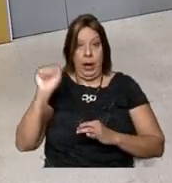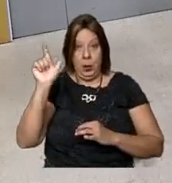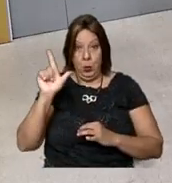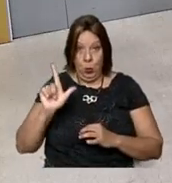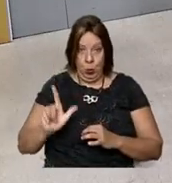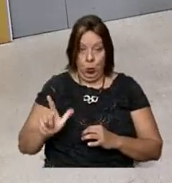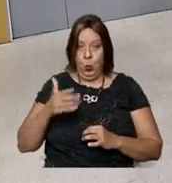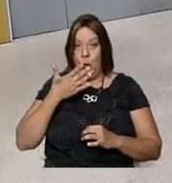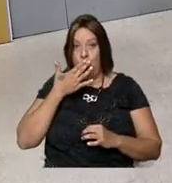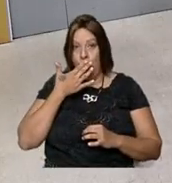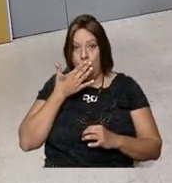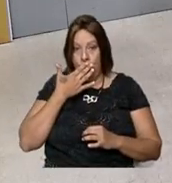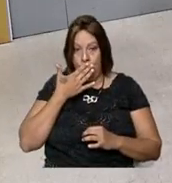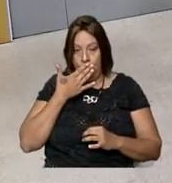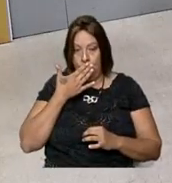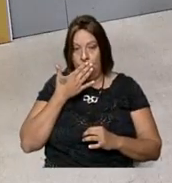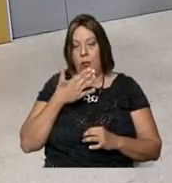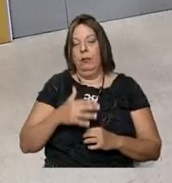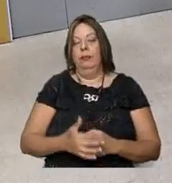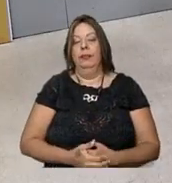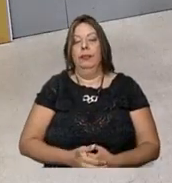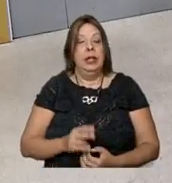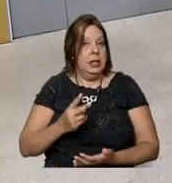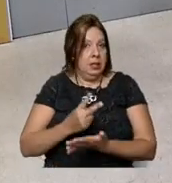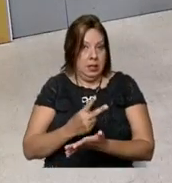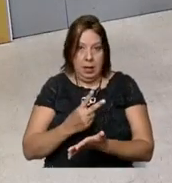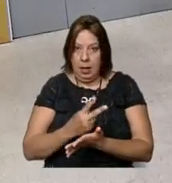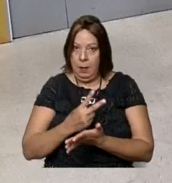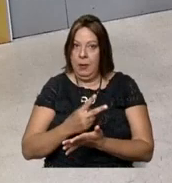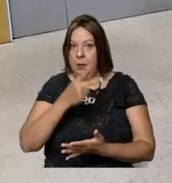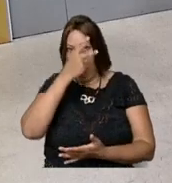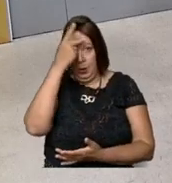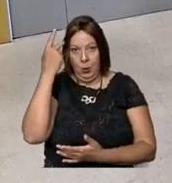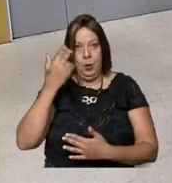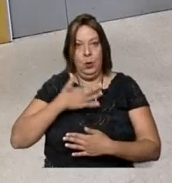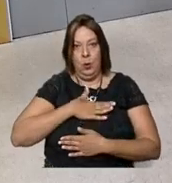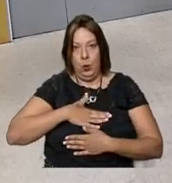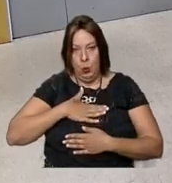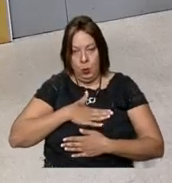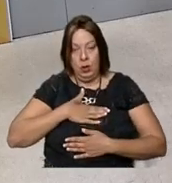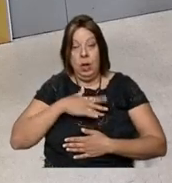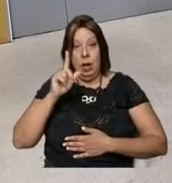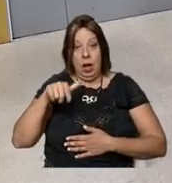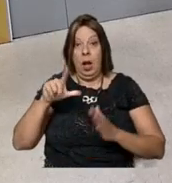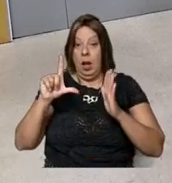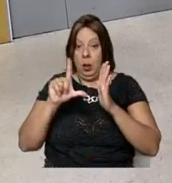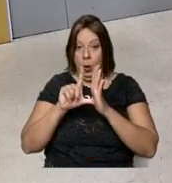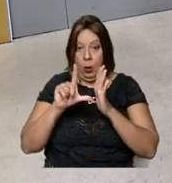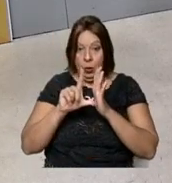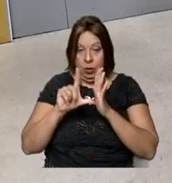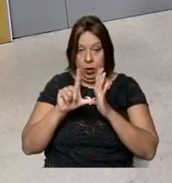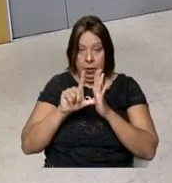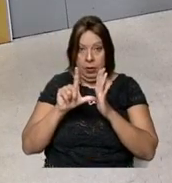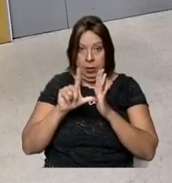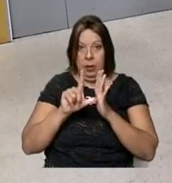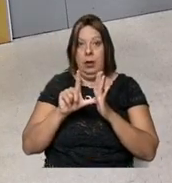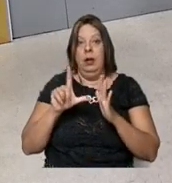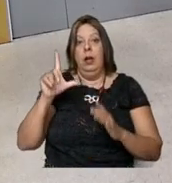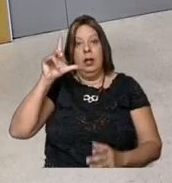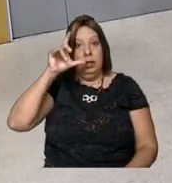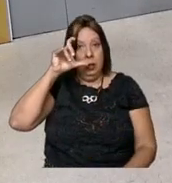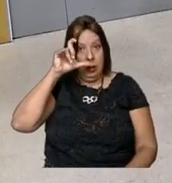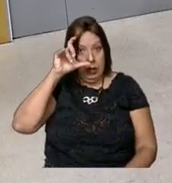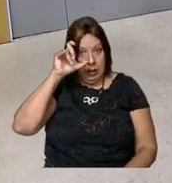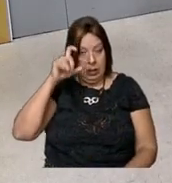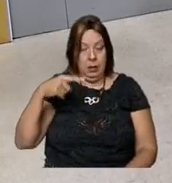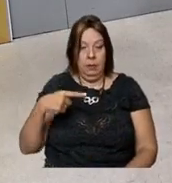Finos. Esse traje com esse azul que sempre ganha elogios, tá? Eve Trajes Finos, tá aí o Insta da loja, tá? Para você ir lá.